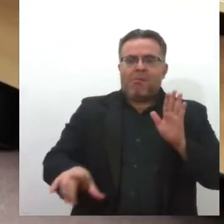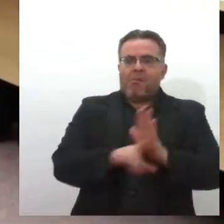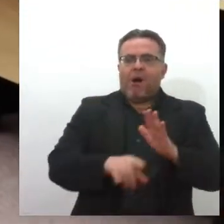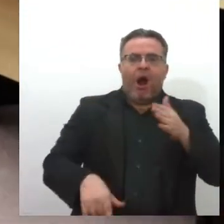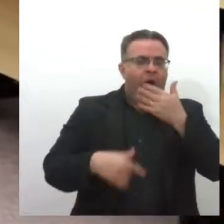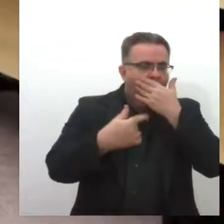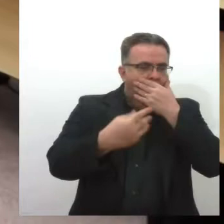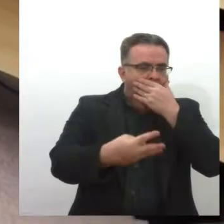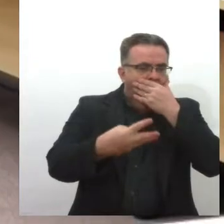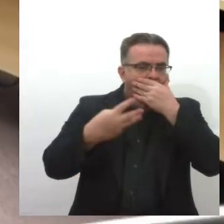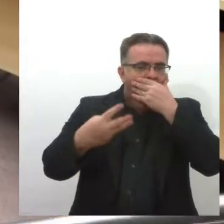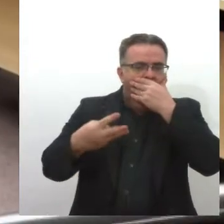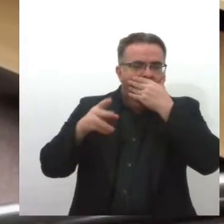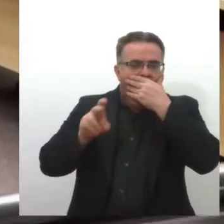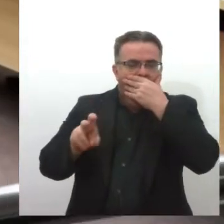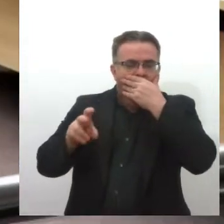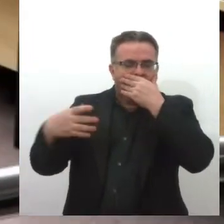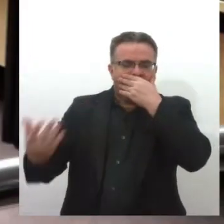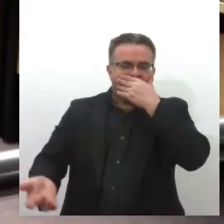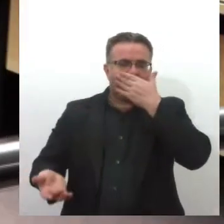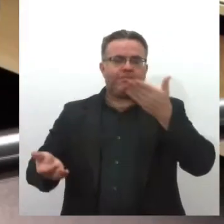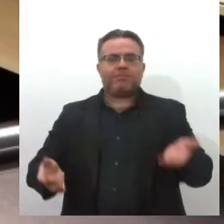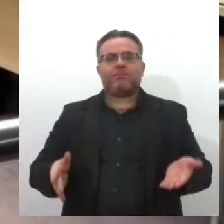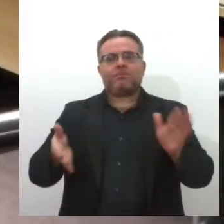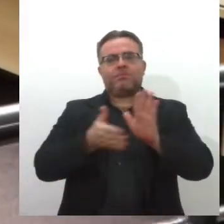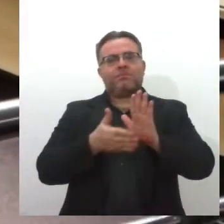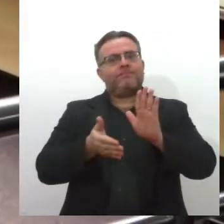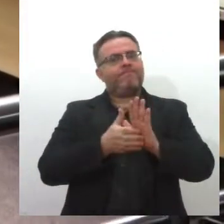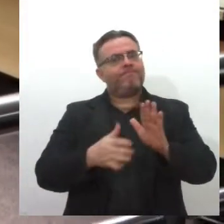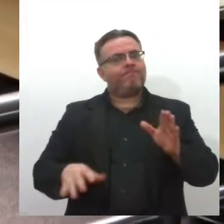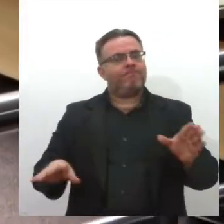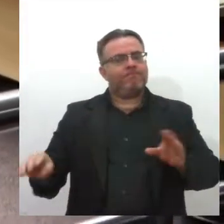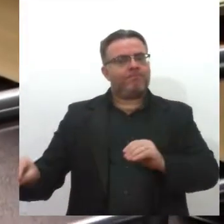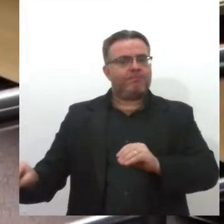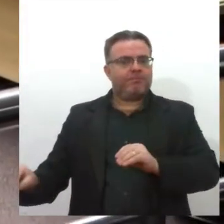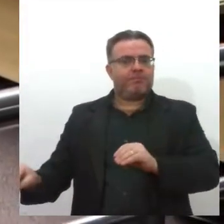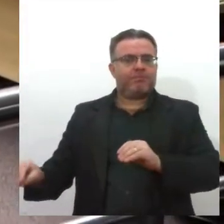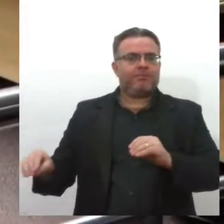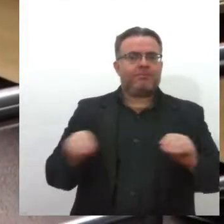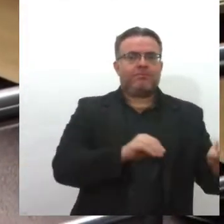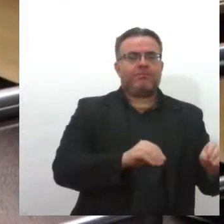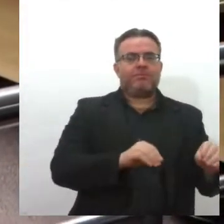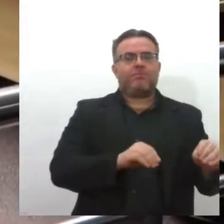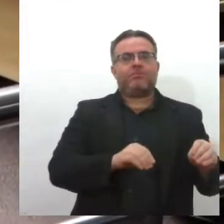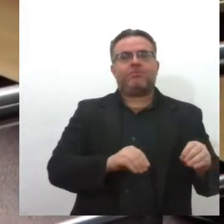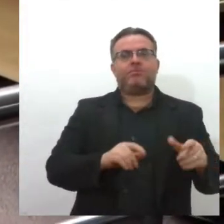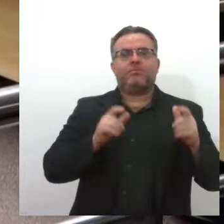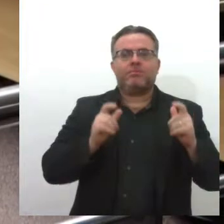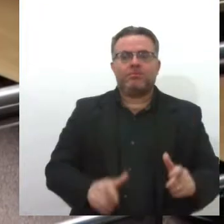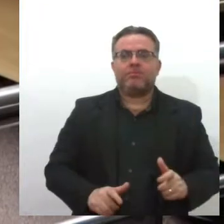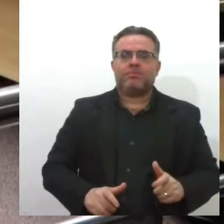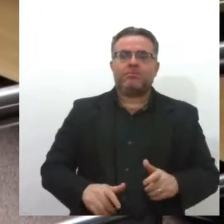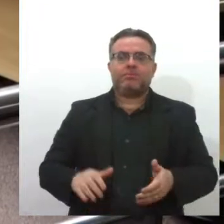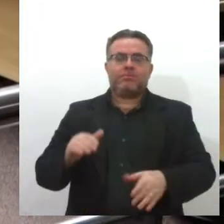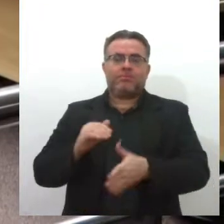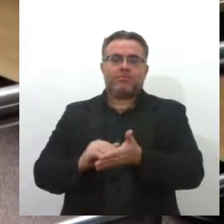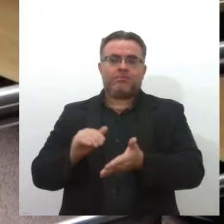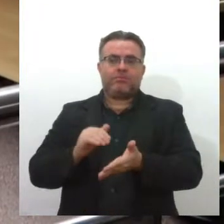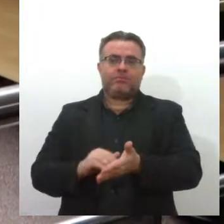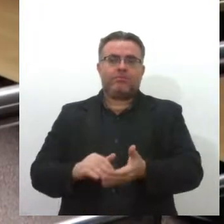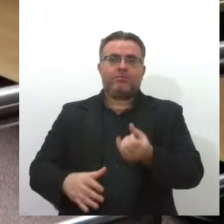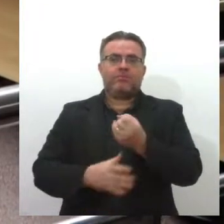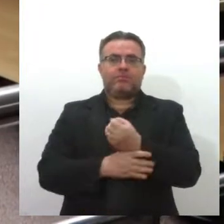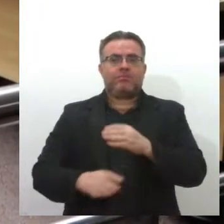número 335, que prevê a transferência da Diretoria de Trânsito da Secretaria de Segurança Pública para